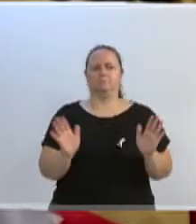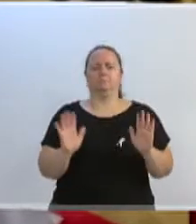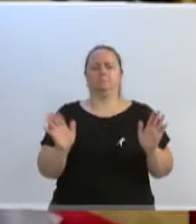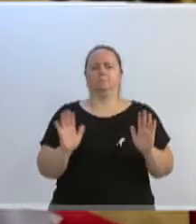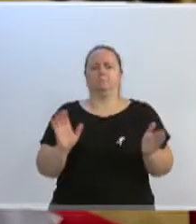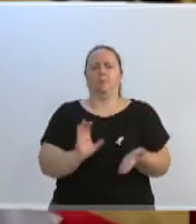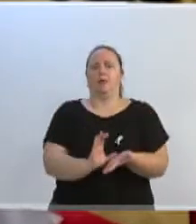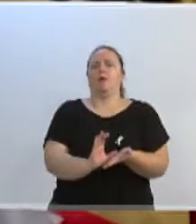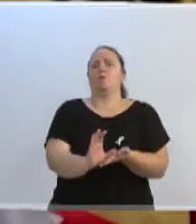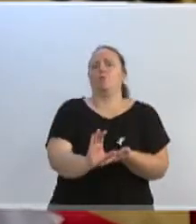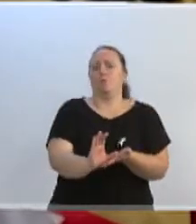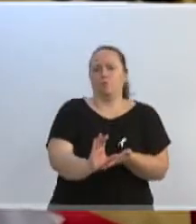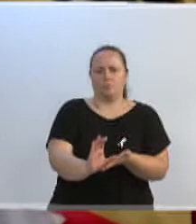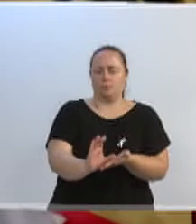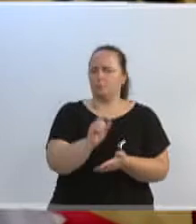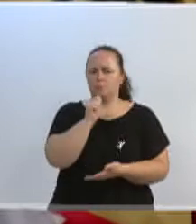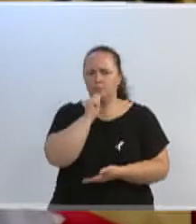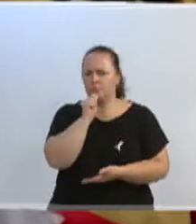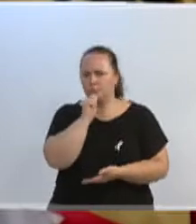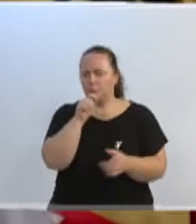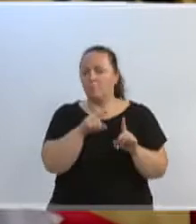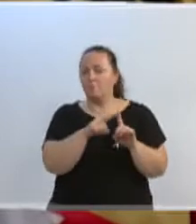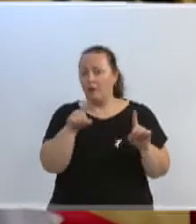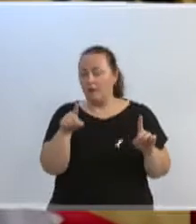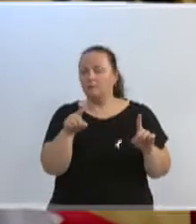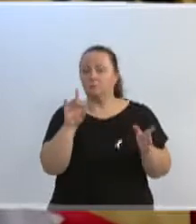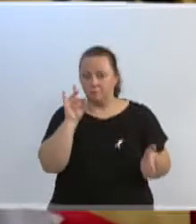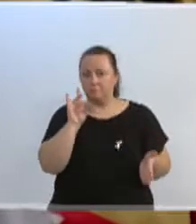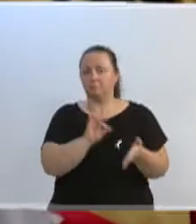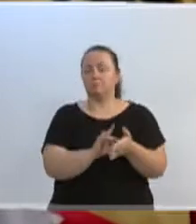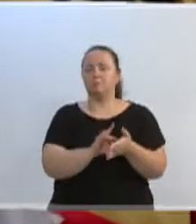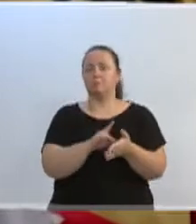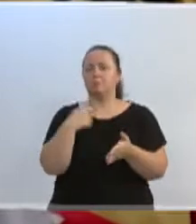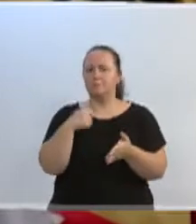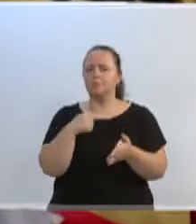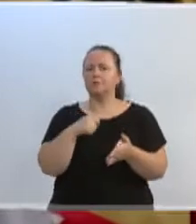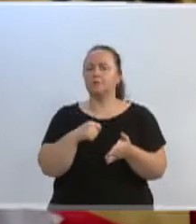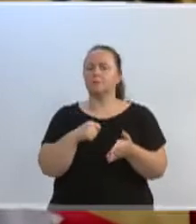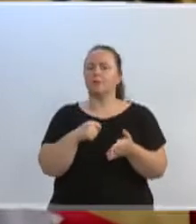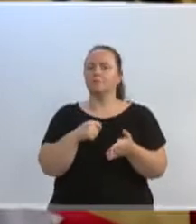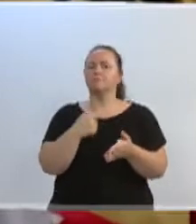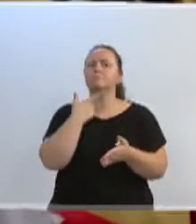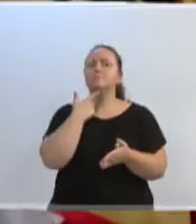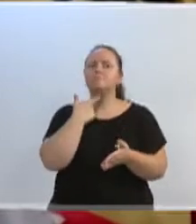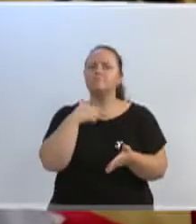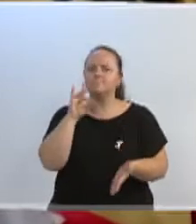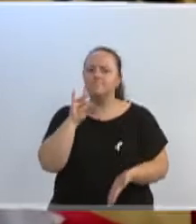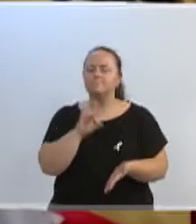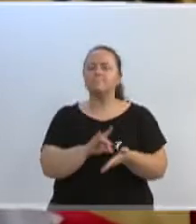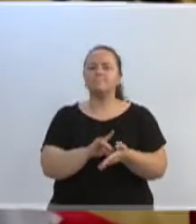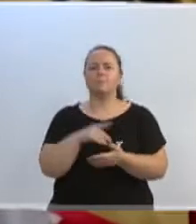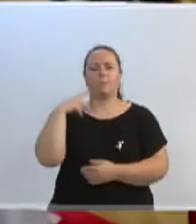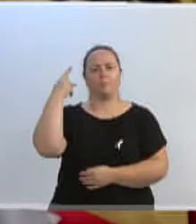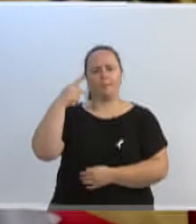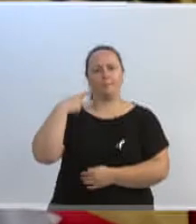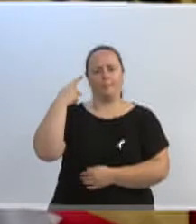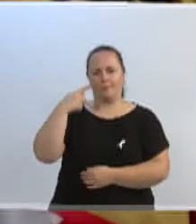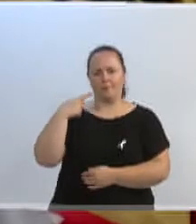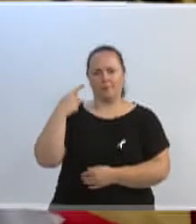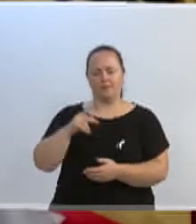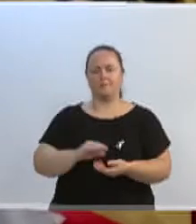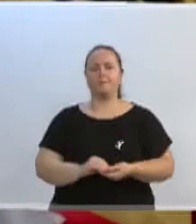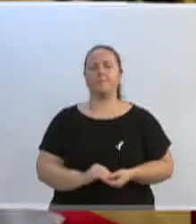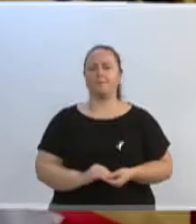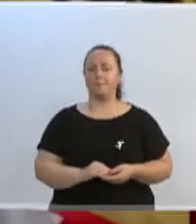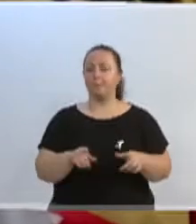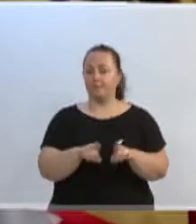tanto recurso, e sim de vontade, primeiro, vontade política, e principalmente aqui, uma das questões a qual eu já tinha